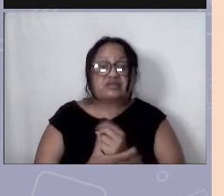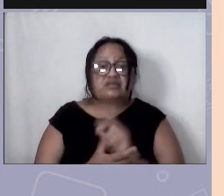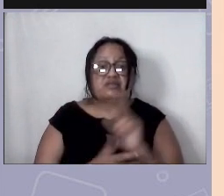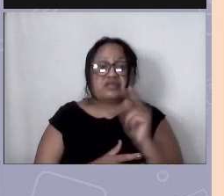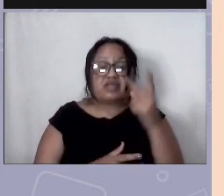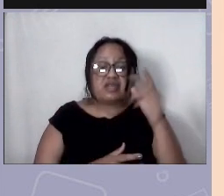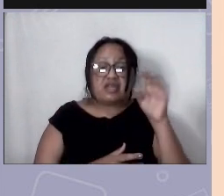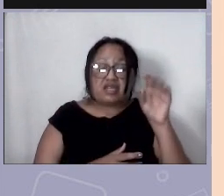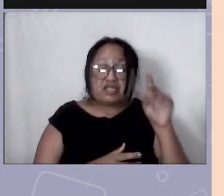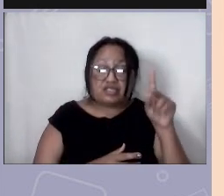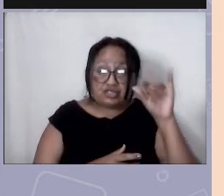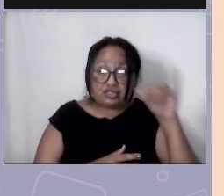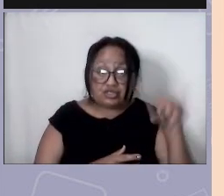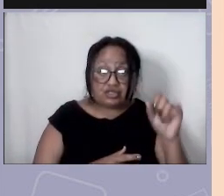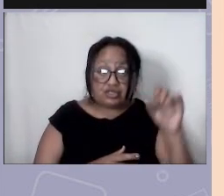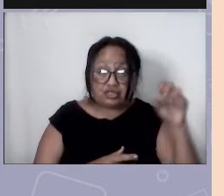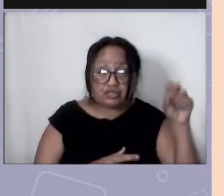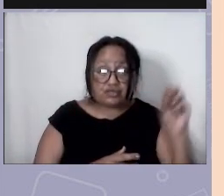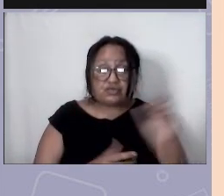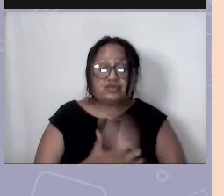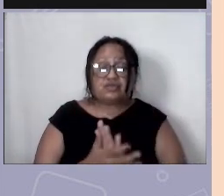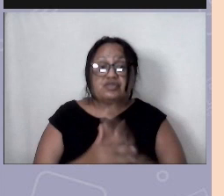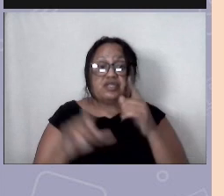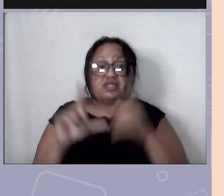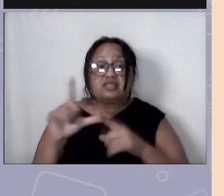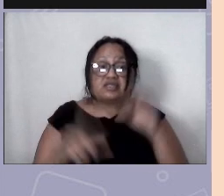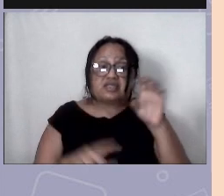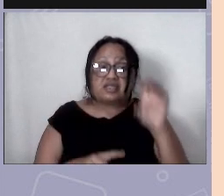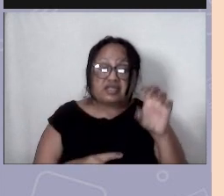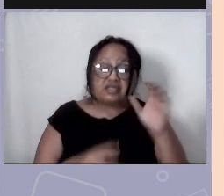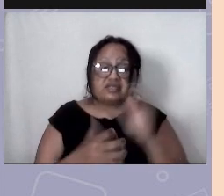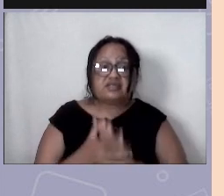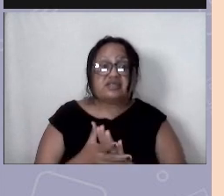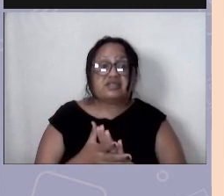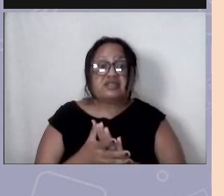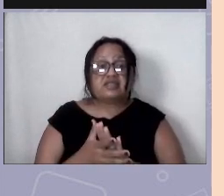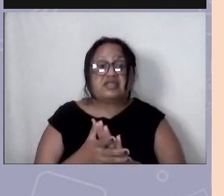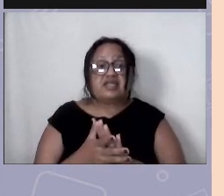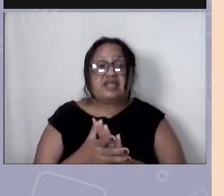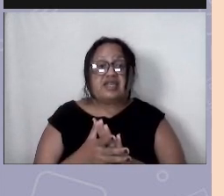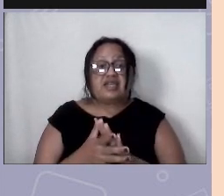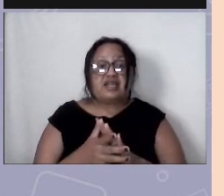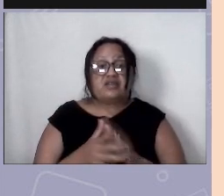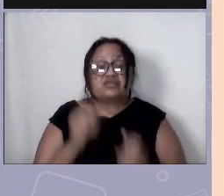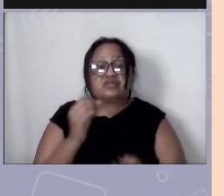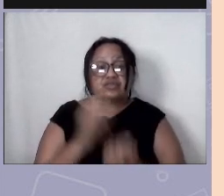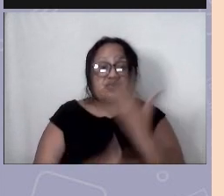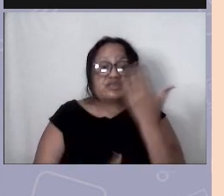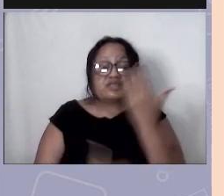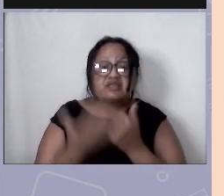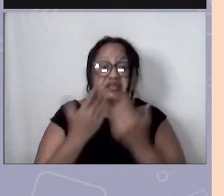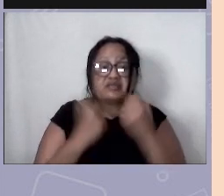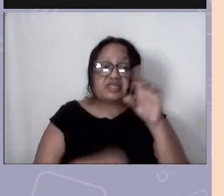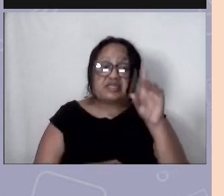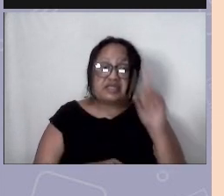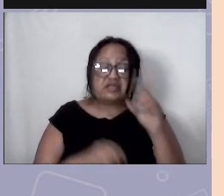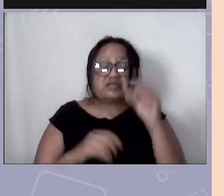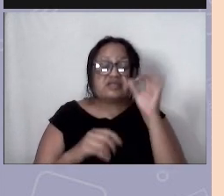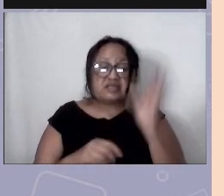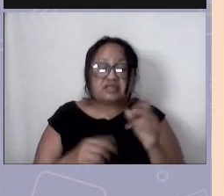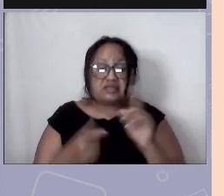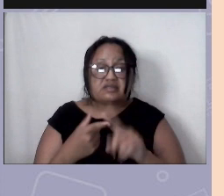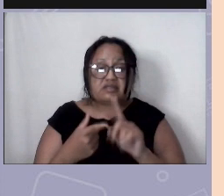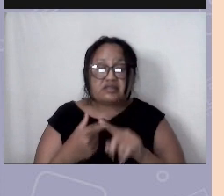que a gente utiliza e a letra E fala que permite a formação da vitamina D e dos sais biliares correto também certo